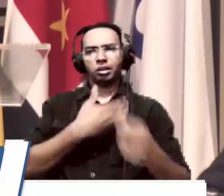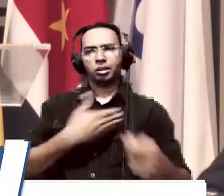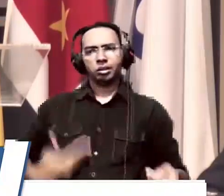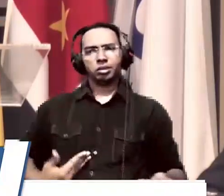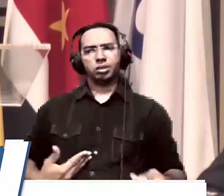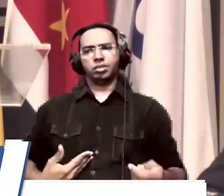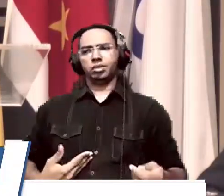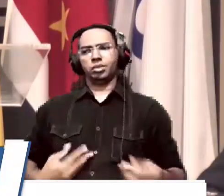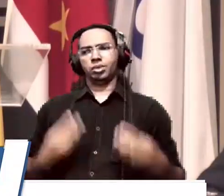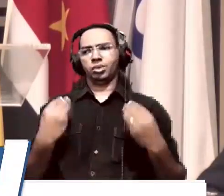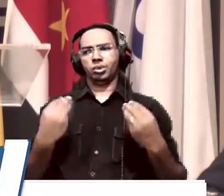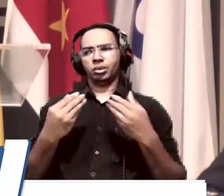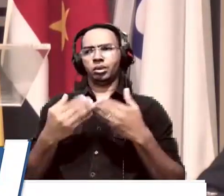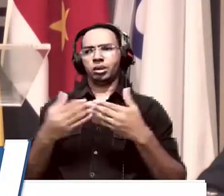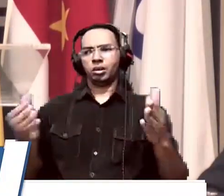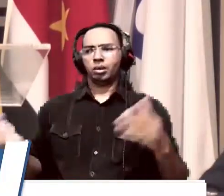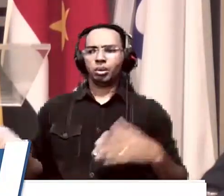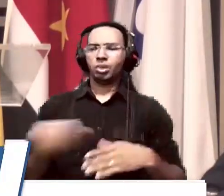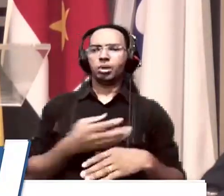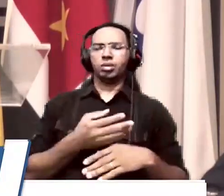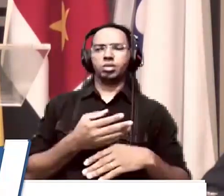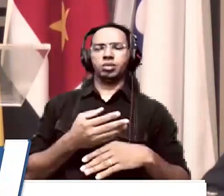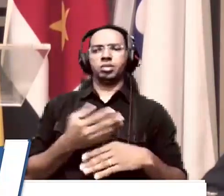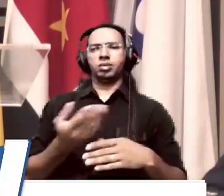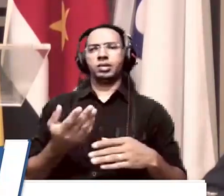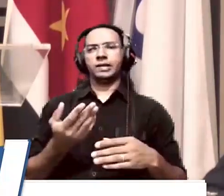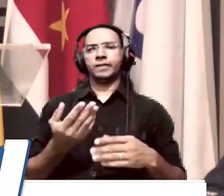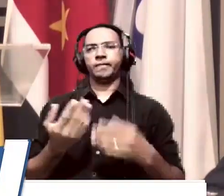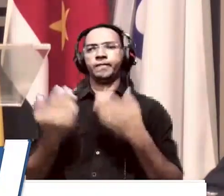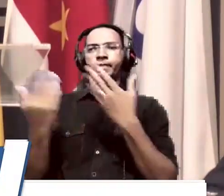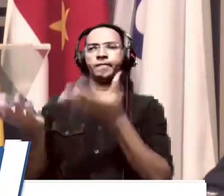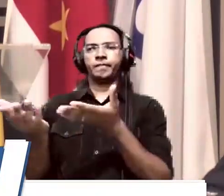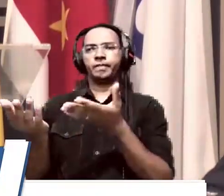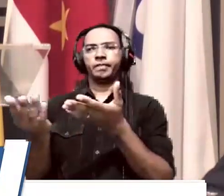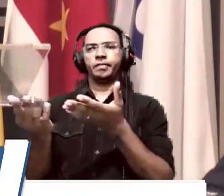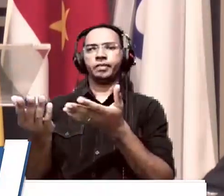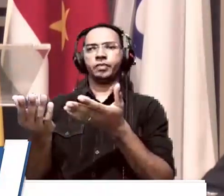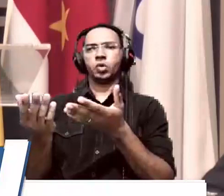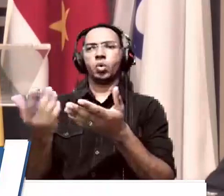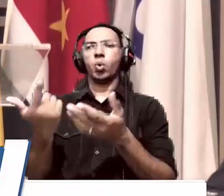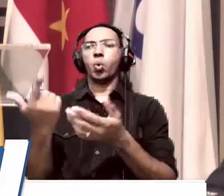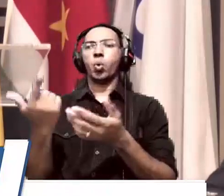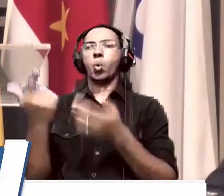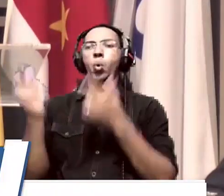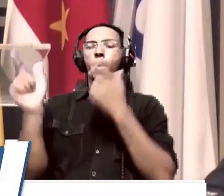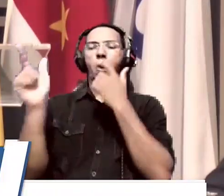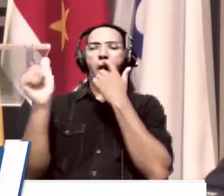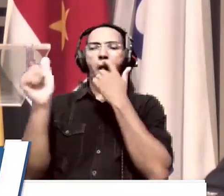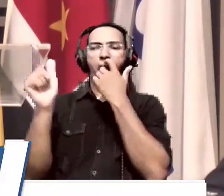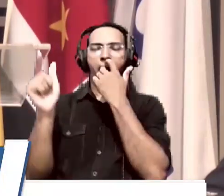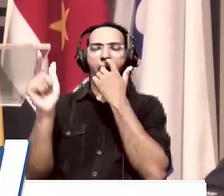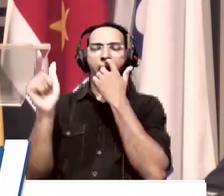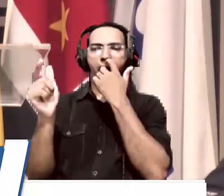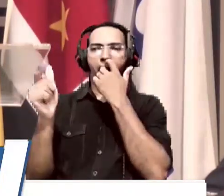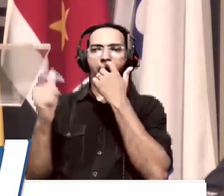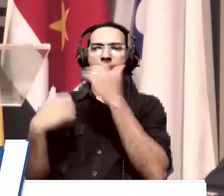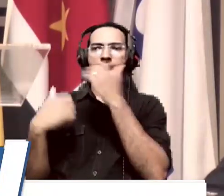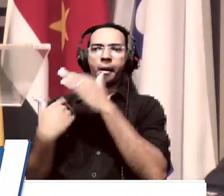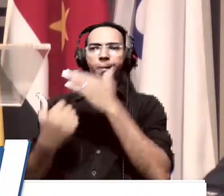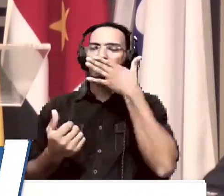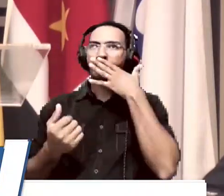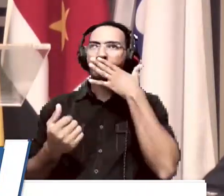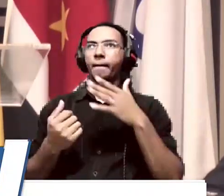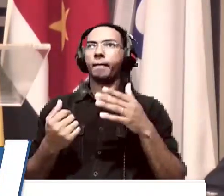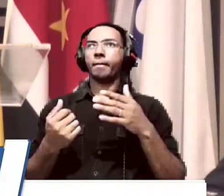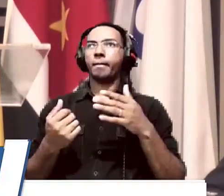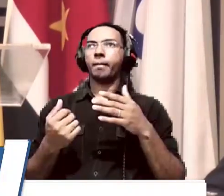adianta abrir uma nova licitação e entregar o transporte público na mão de outra empresa, que não tem nada a ver com a